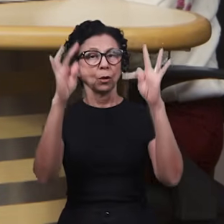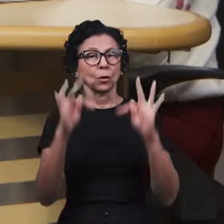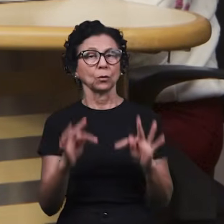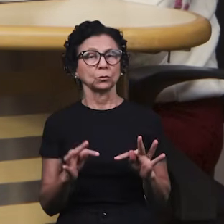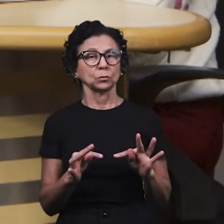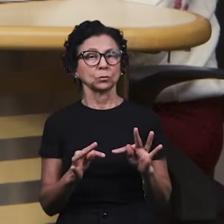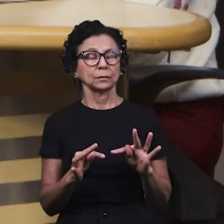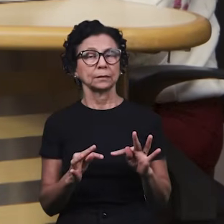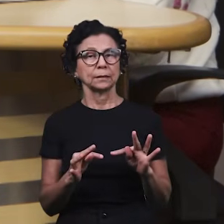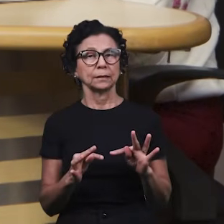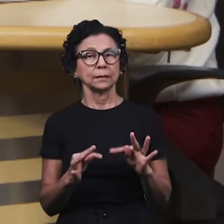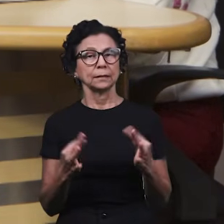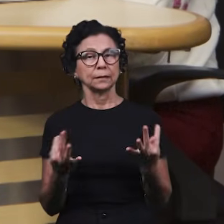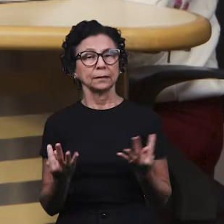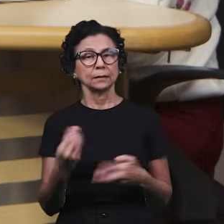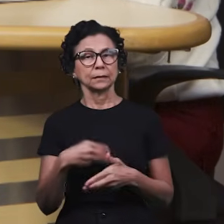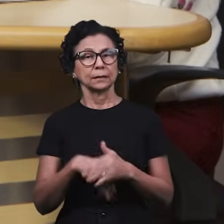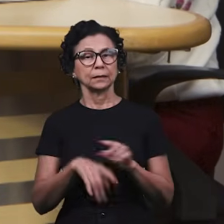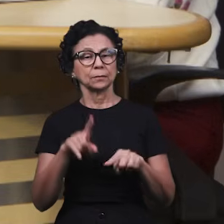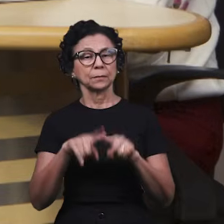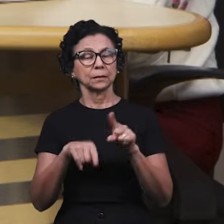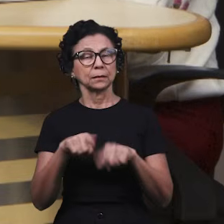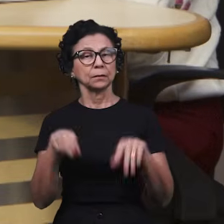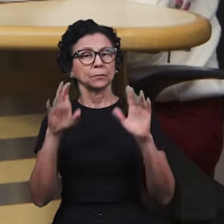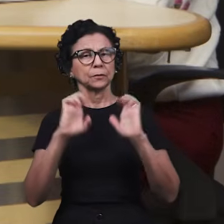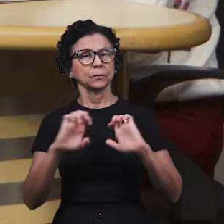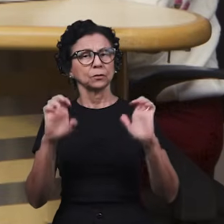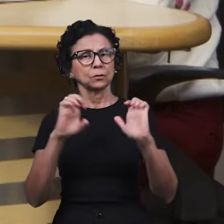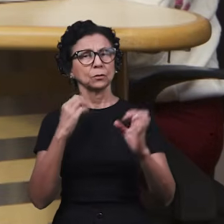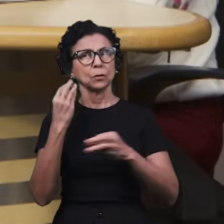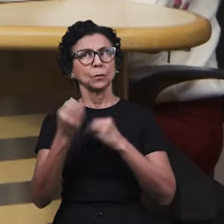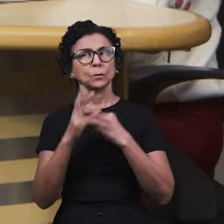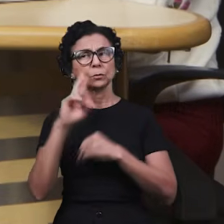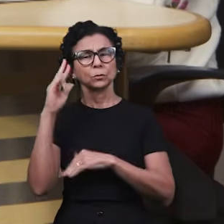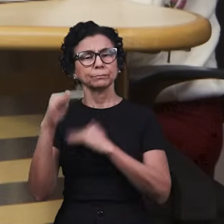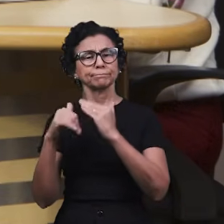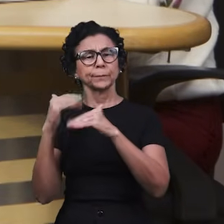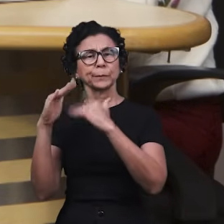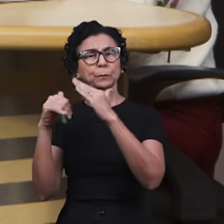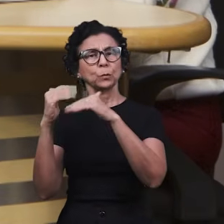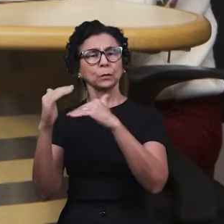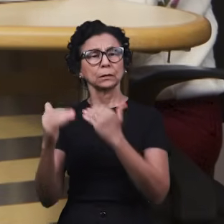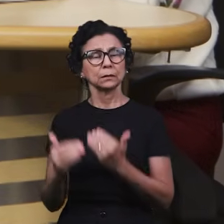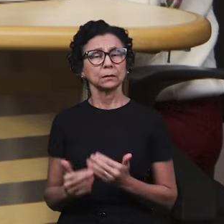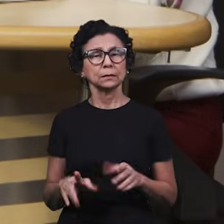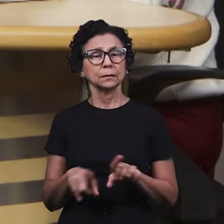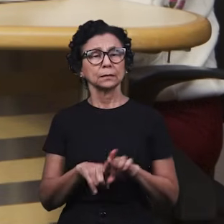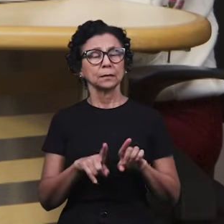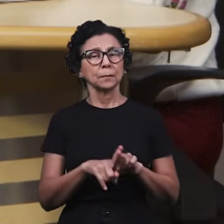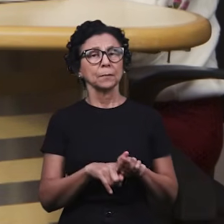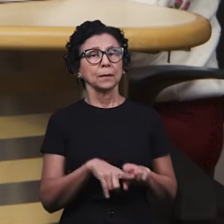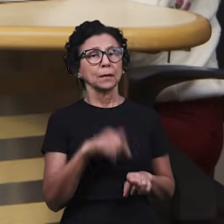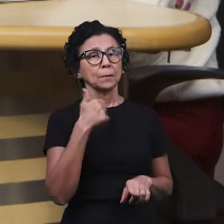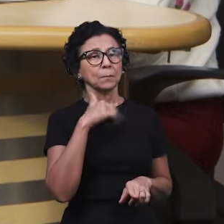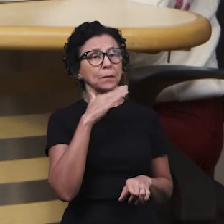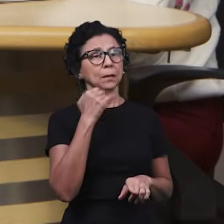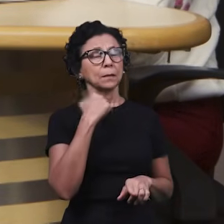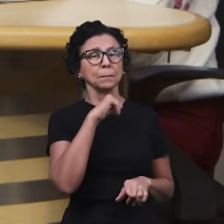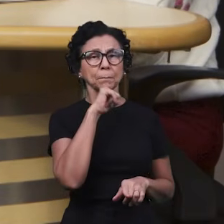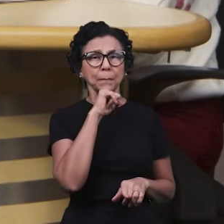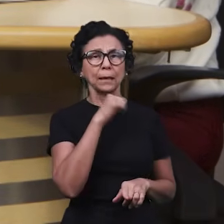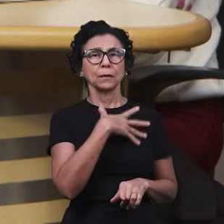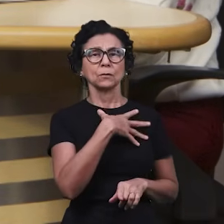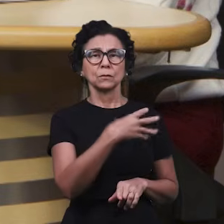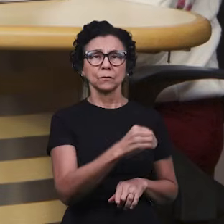de evangelização e como o Senhor foi aperfeiçoando isso e como que os pais nos lares também podem fazer